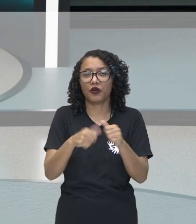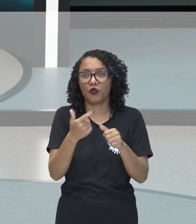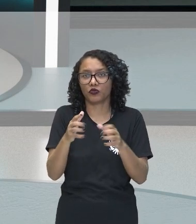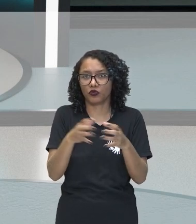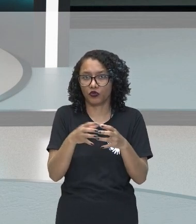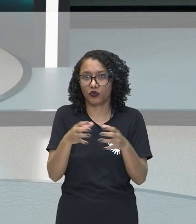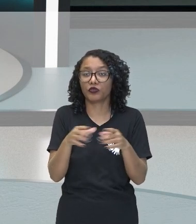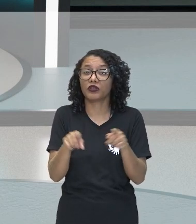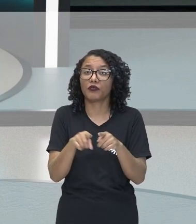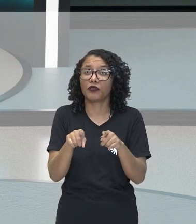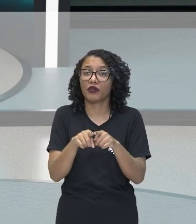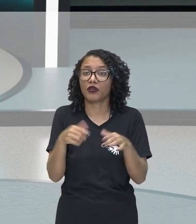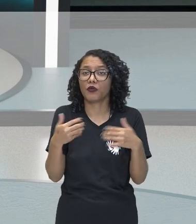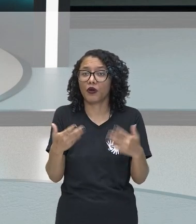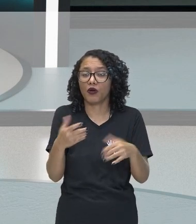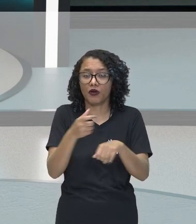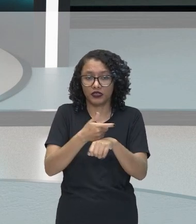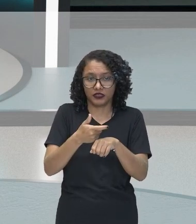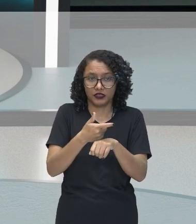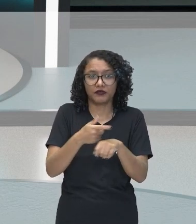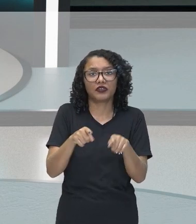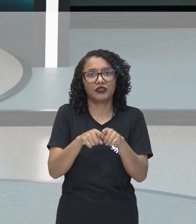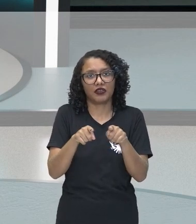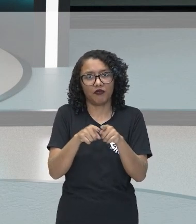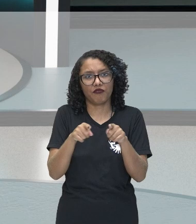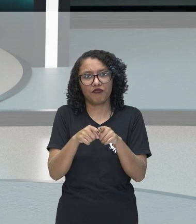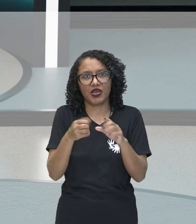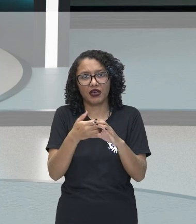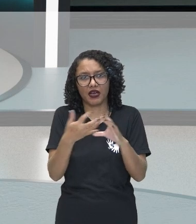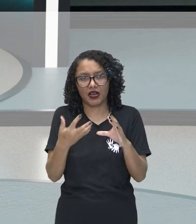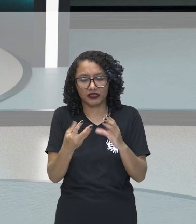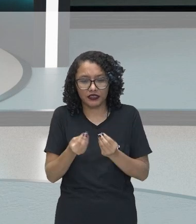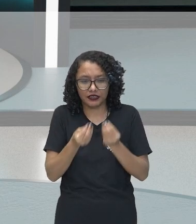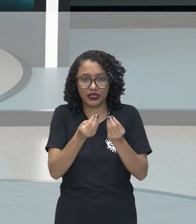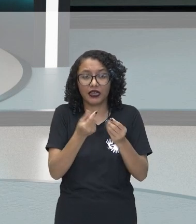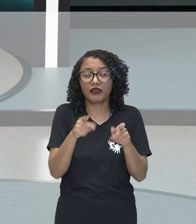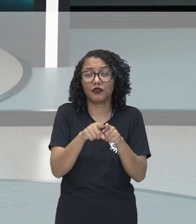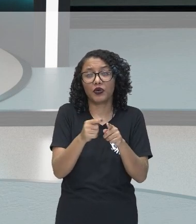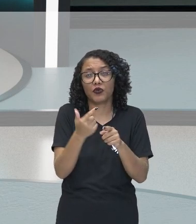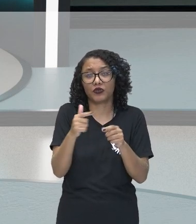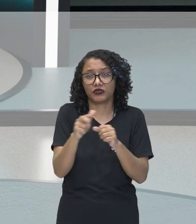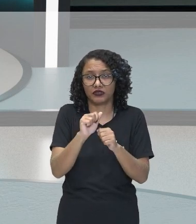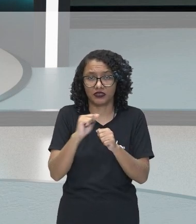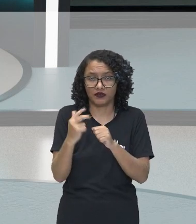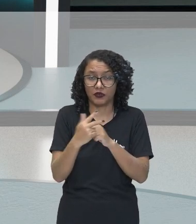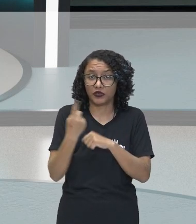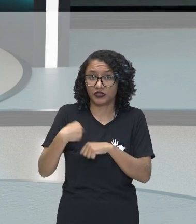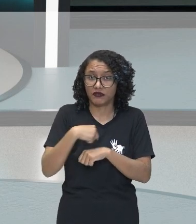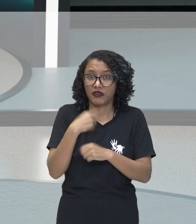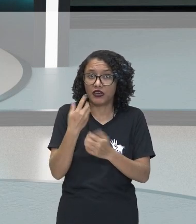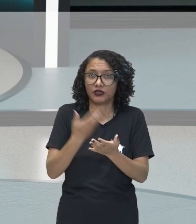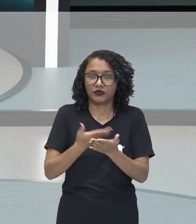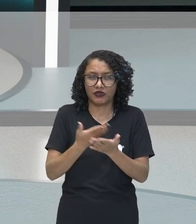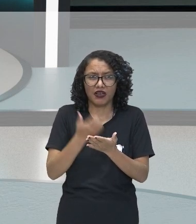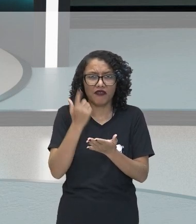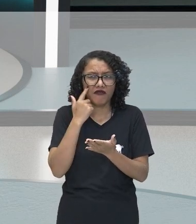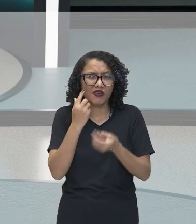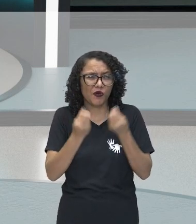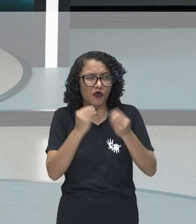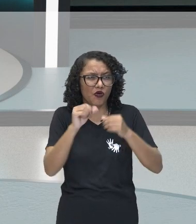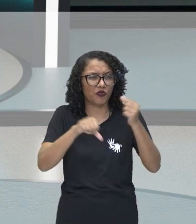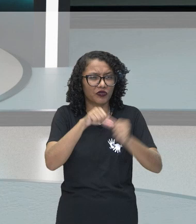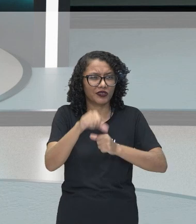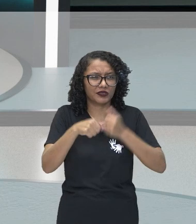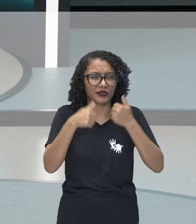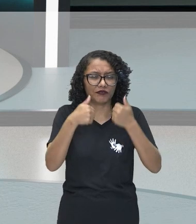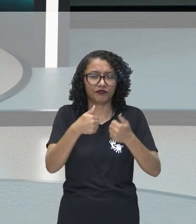que são características, e até outros advérbios. A gente vai ver como funciona essa modificação. A próxima